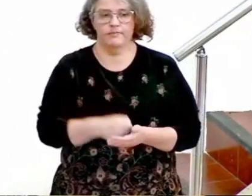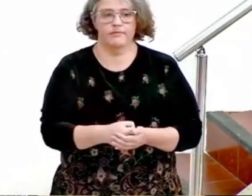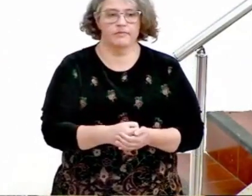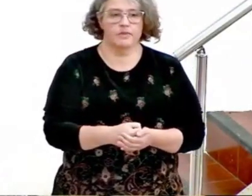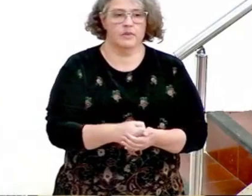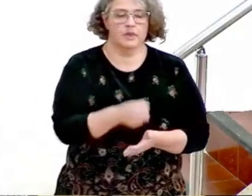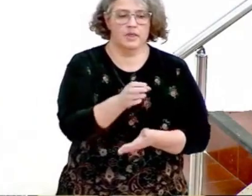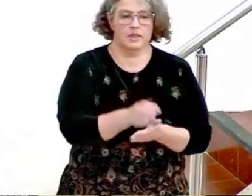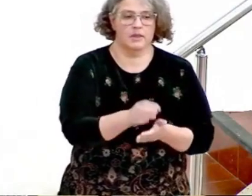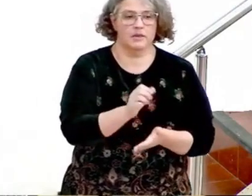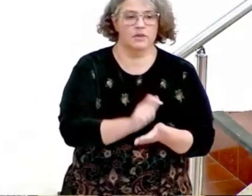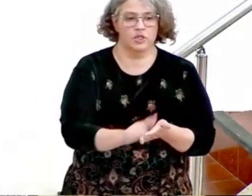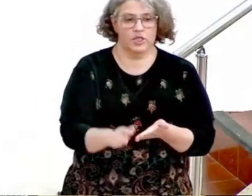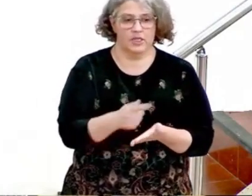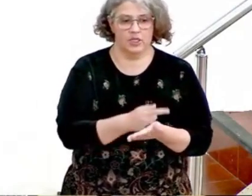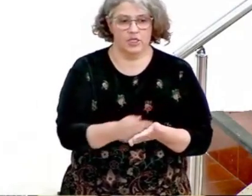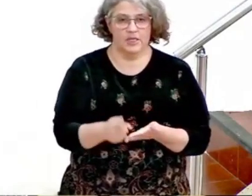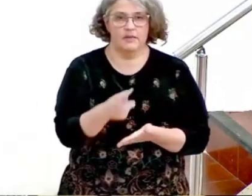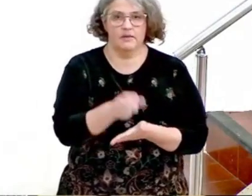Gênesis, capítulo 21.